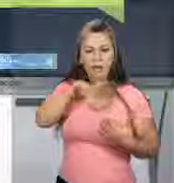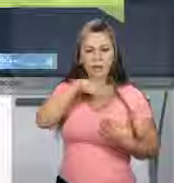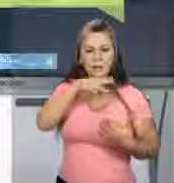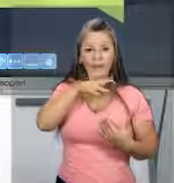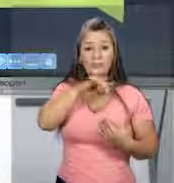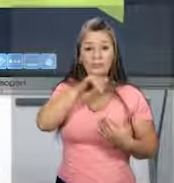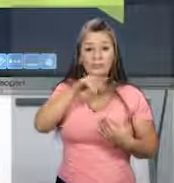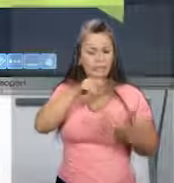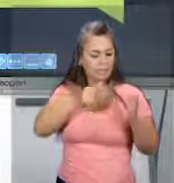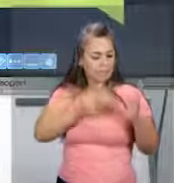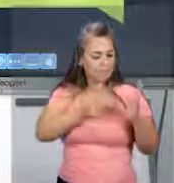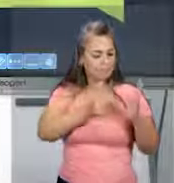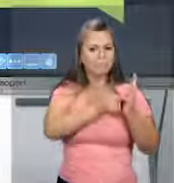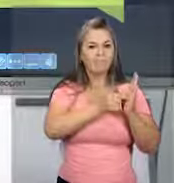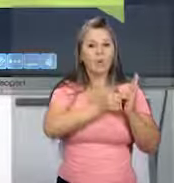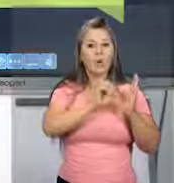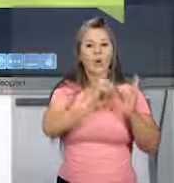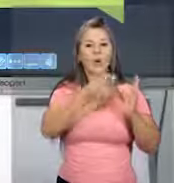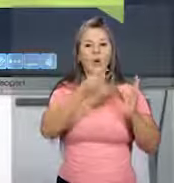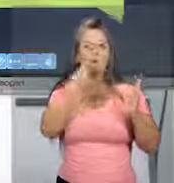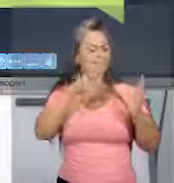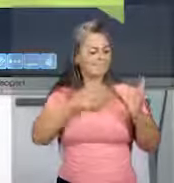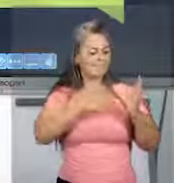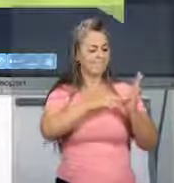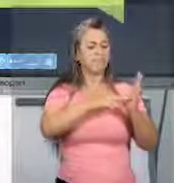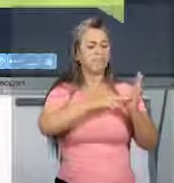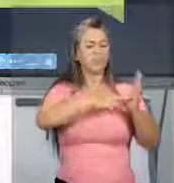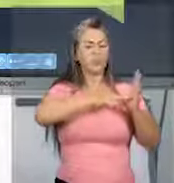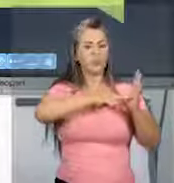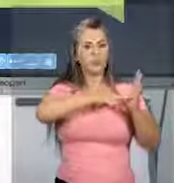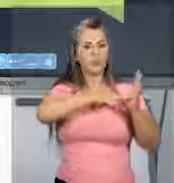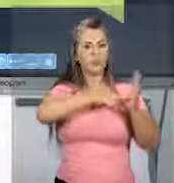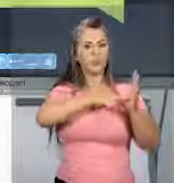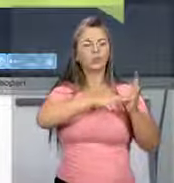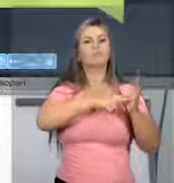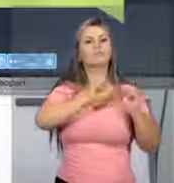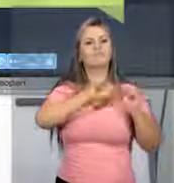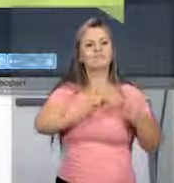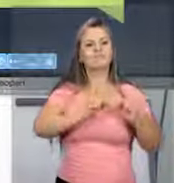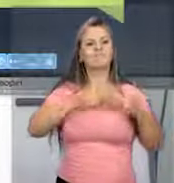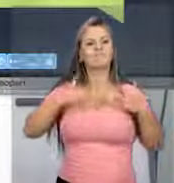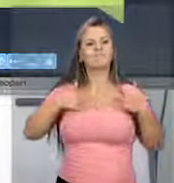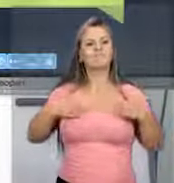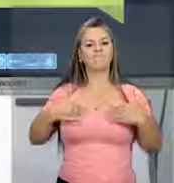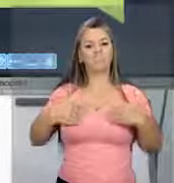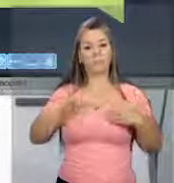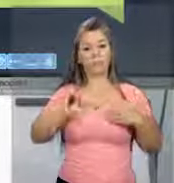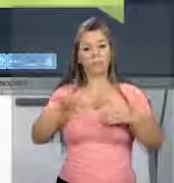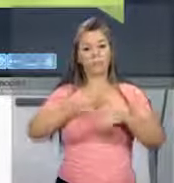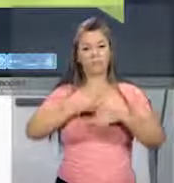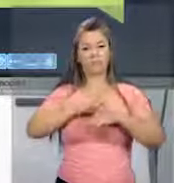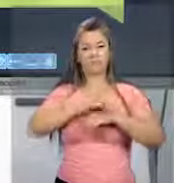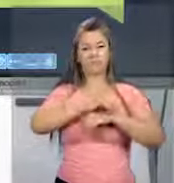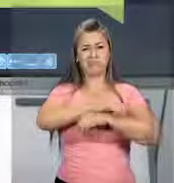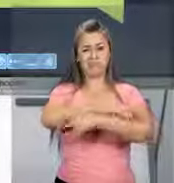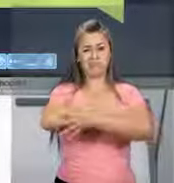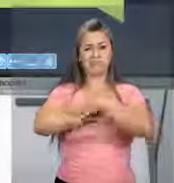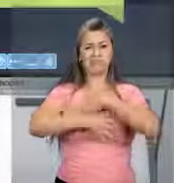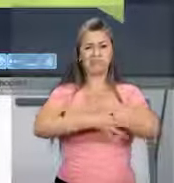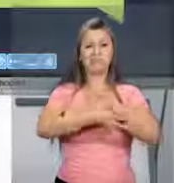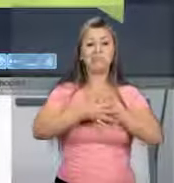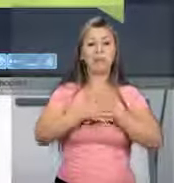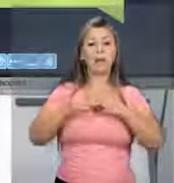ser percorrido por uma corrente elétrica, ele pode sofrer formigamento,